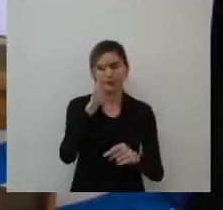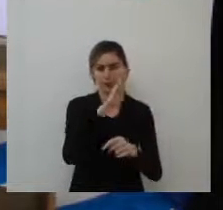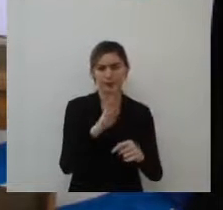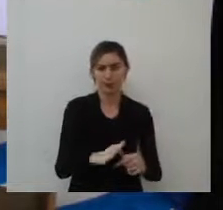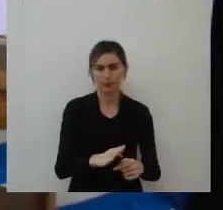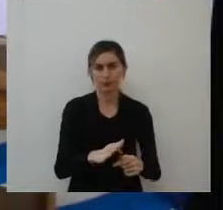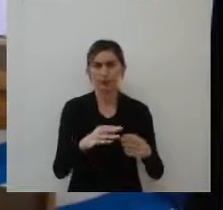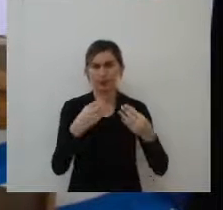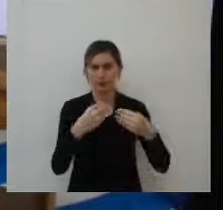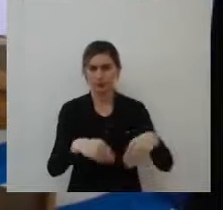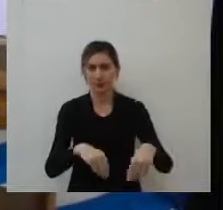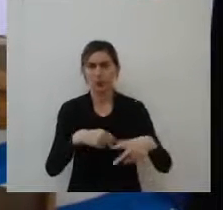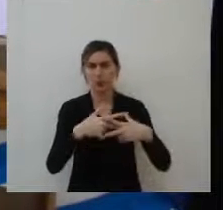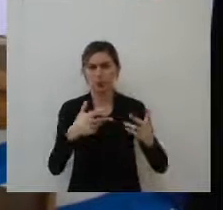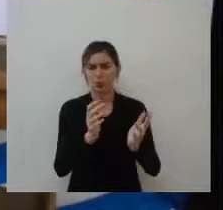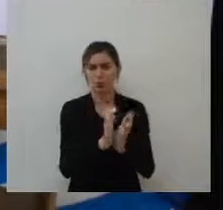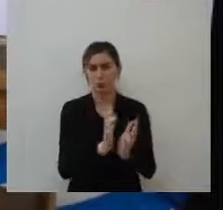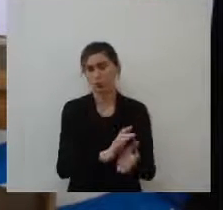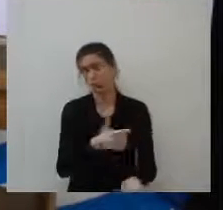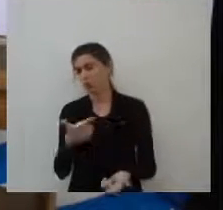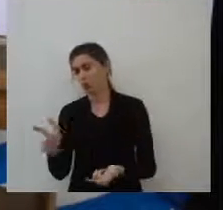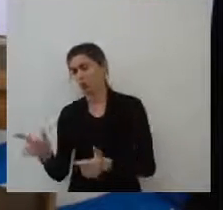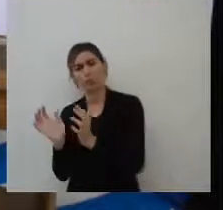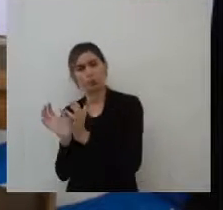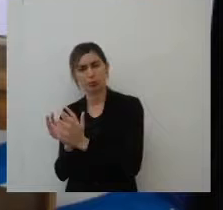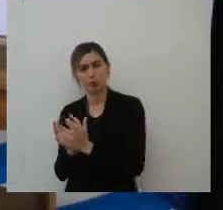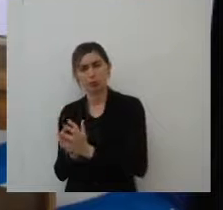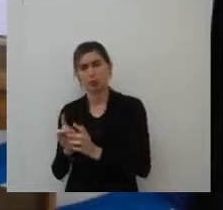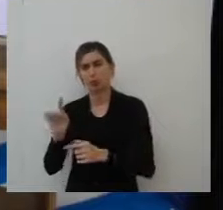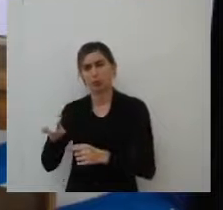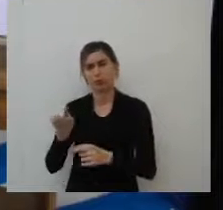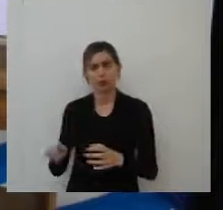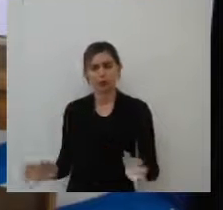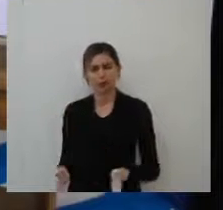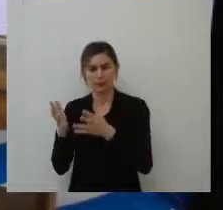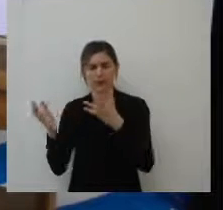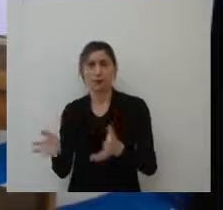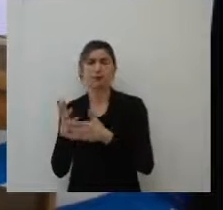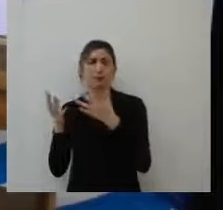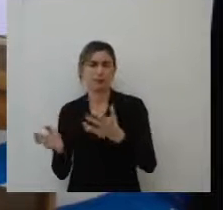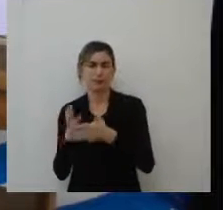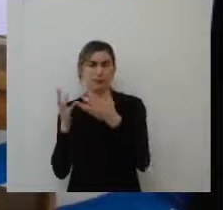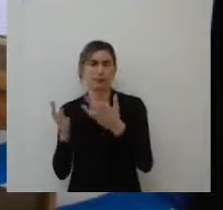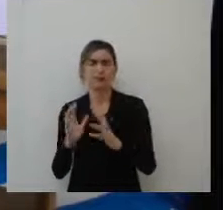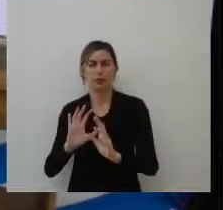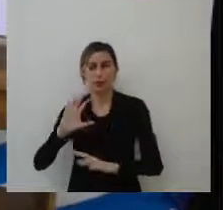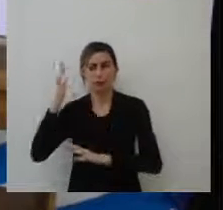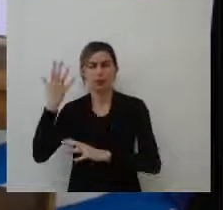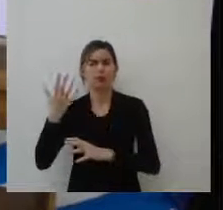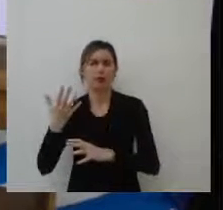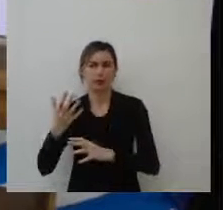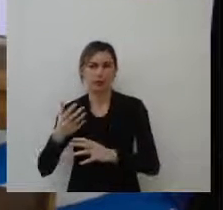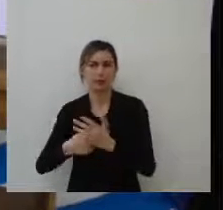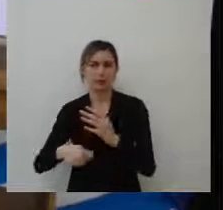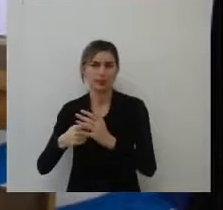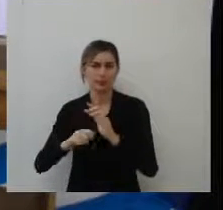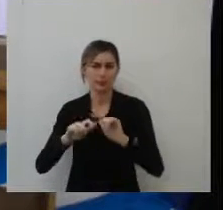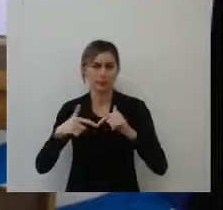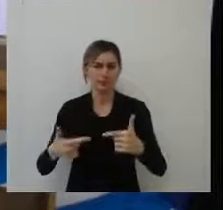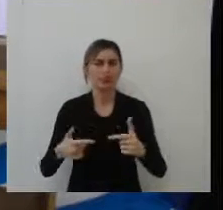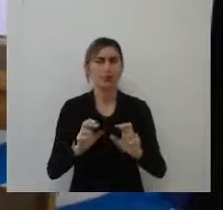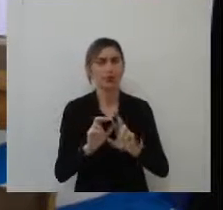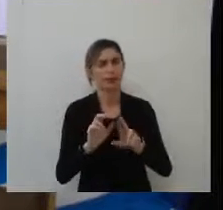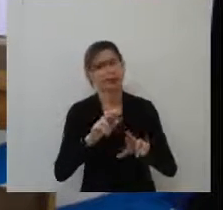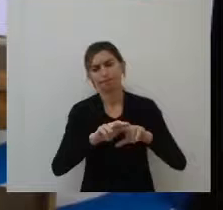é afetada por algum grupo, do outro, ela é incentivada a que aconteça esse ativismo dentro, ok? Então,